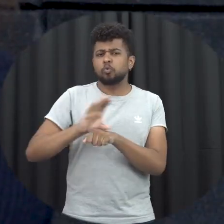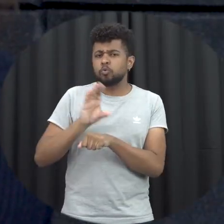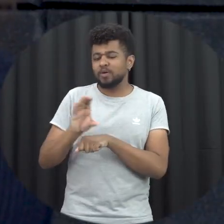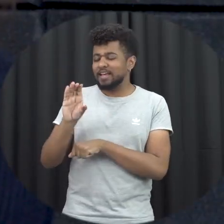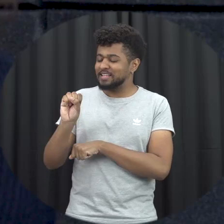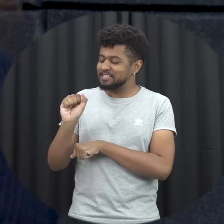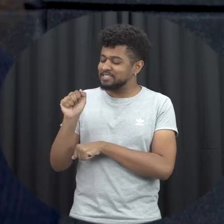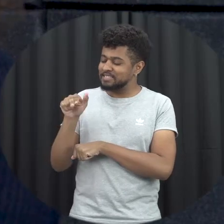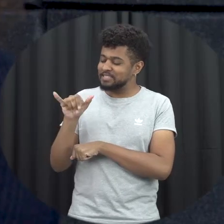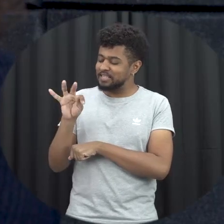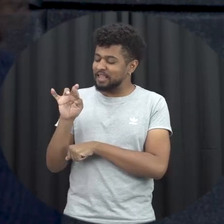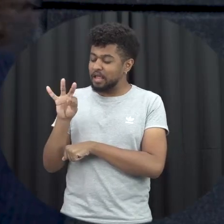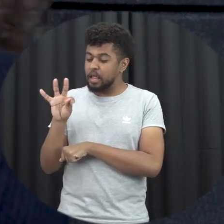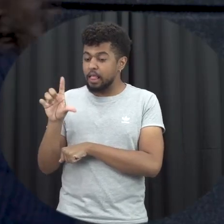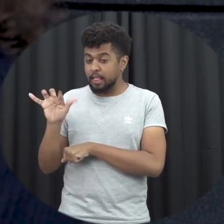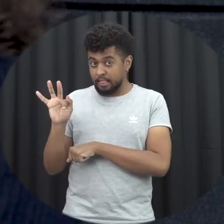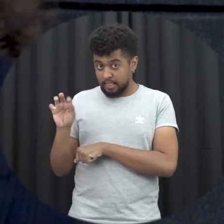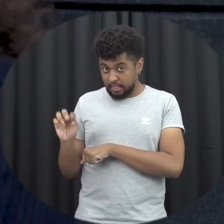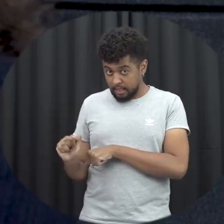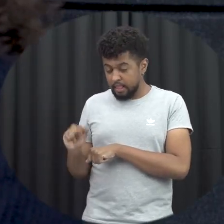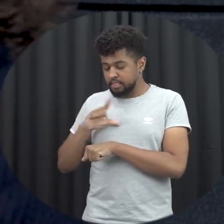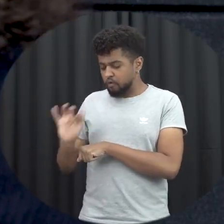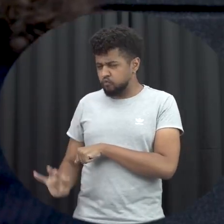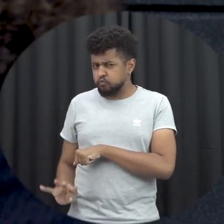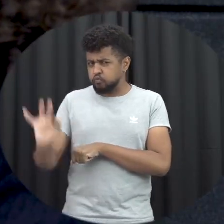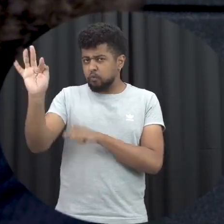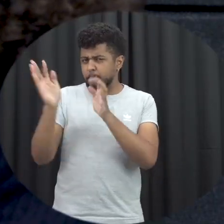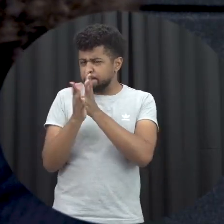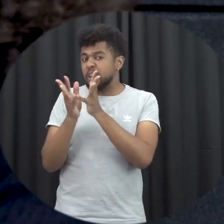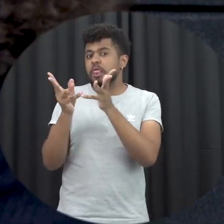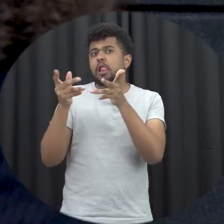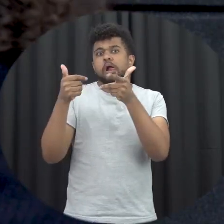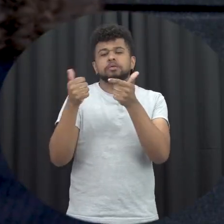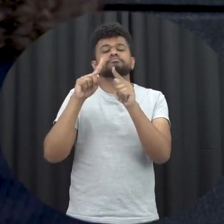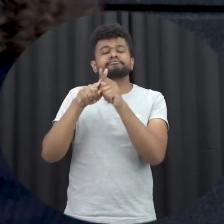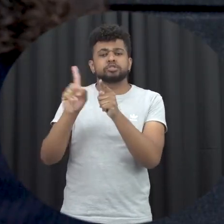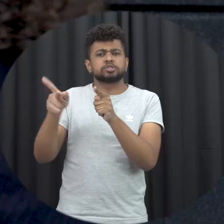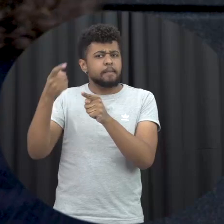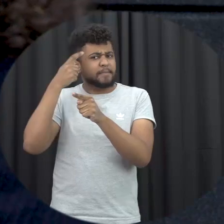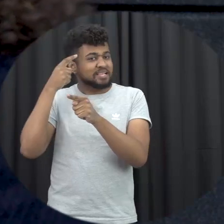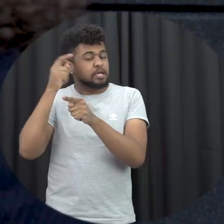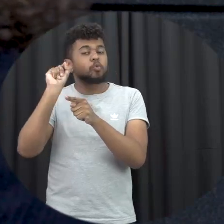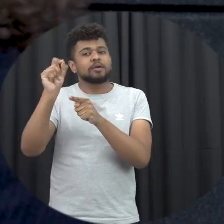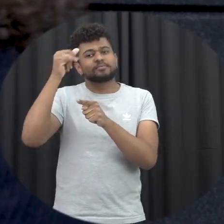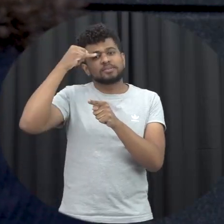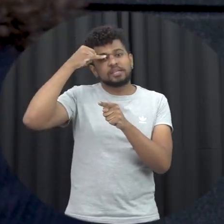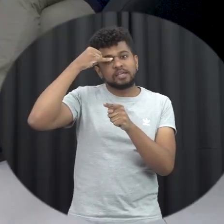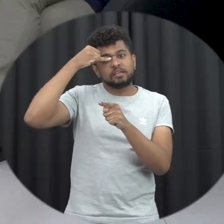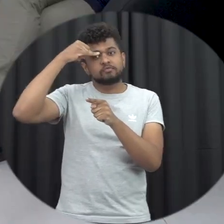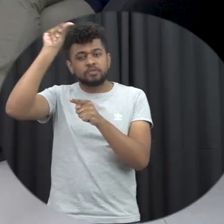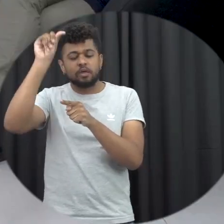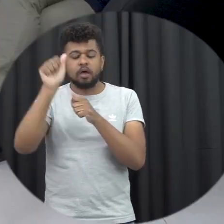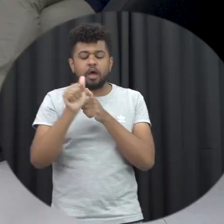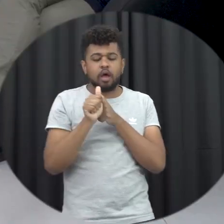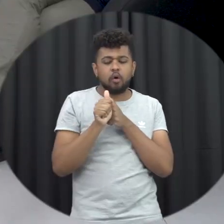curso, né, o sanitarista em si, ele tem um futuro brilhante, porque já foi pensado para evitar,